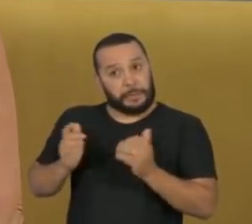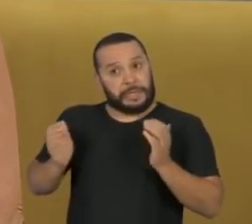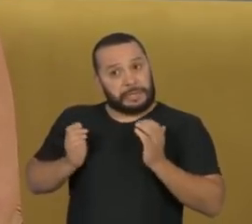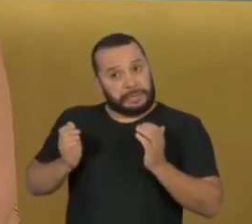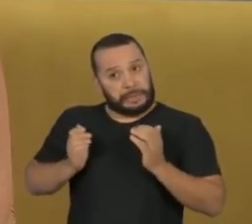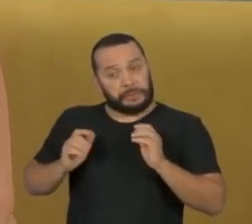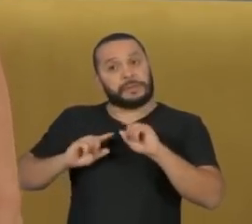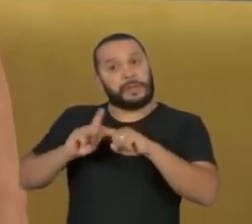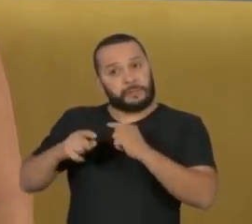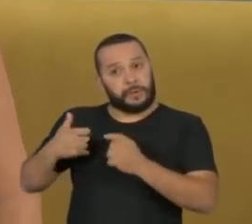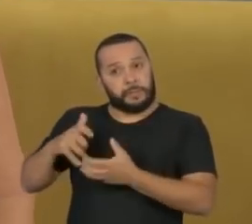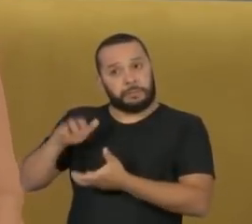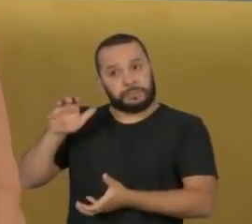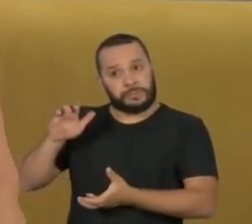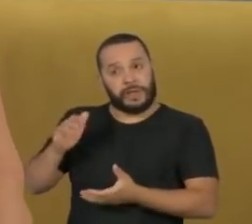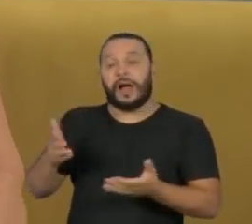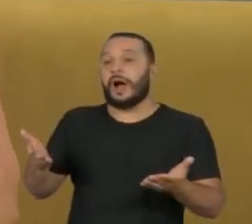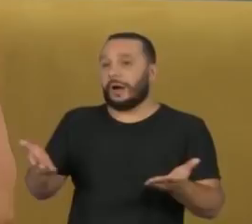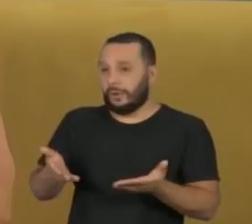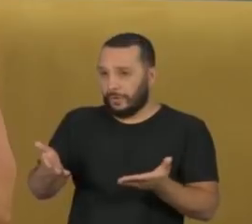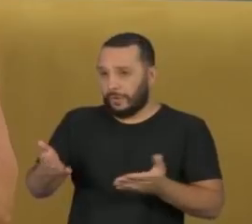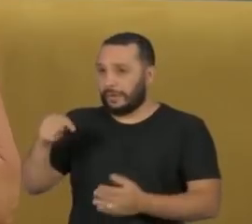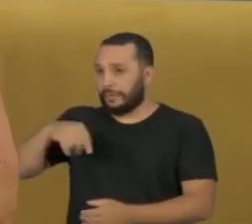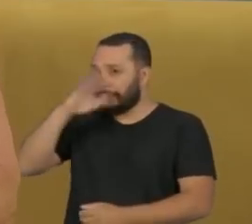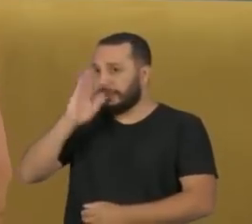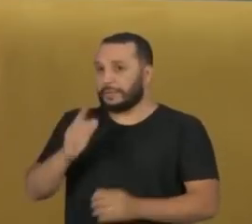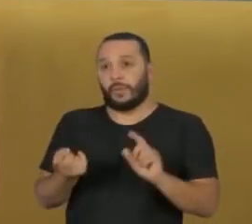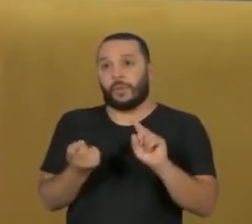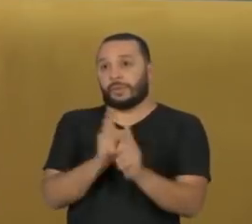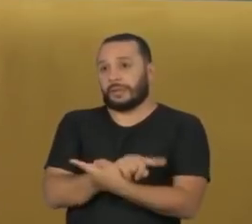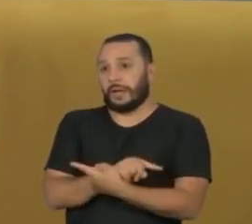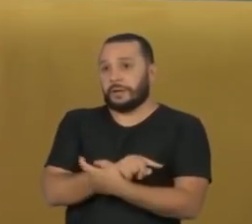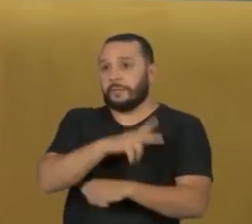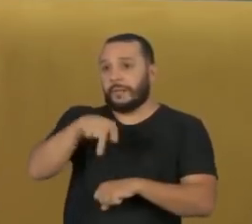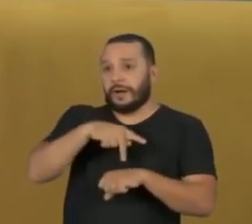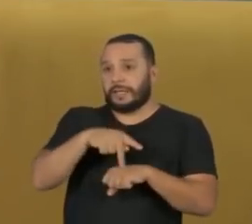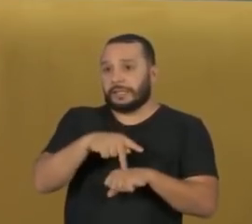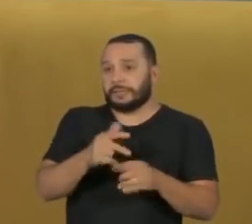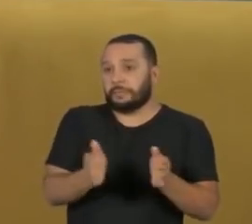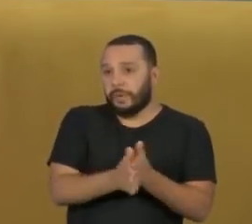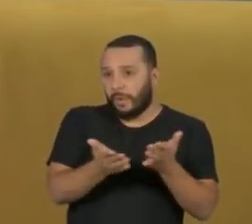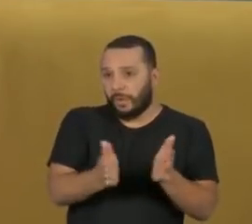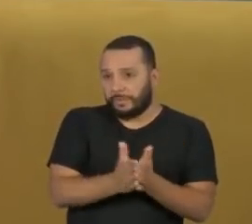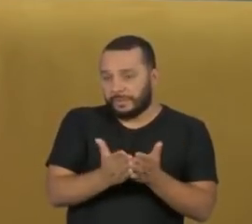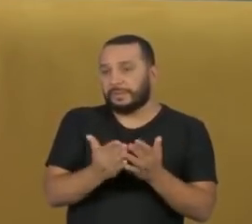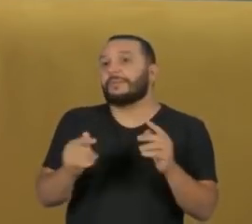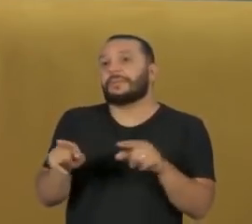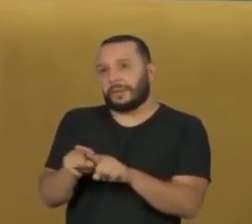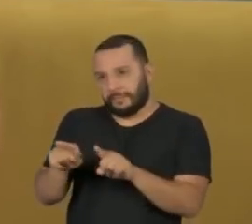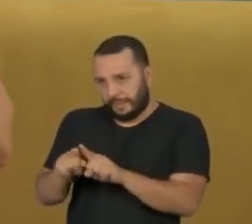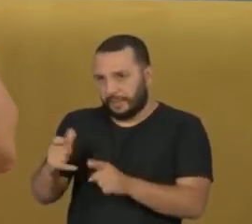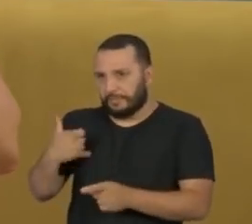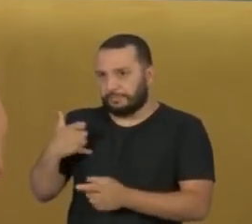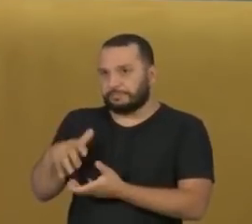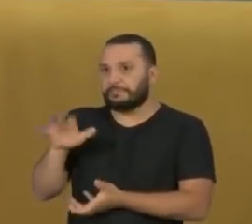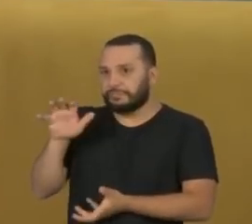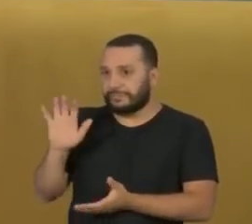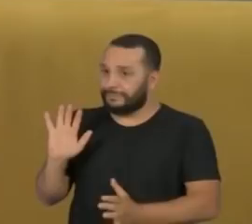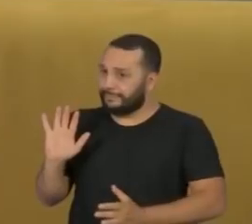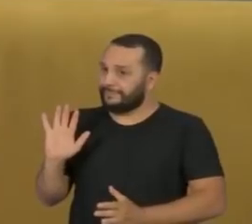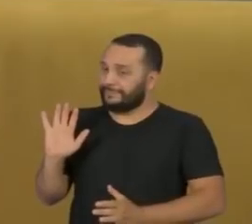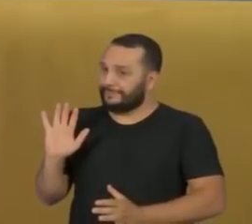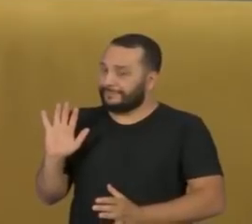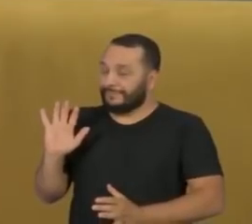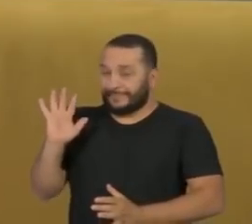é o contrário, primeiro o país empobreceu de uma certa forma para depois envelhecer. Isso significa que quem chega numa